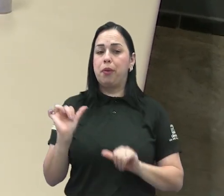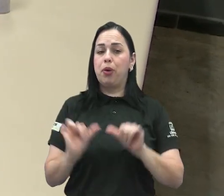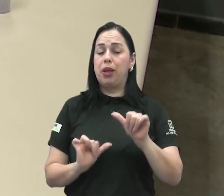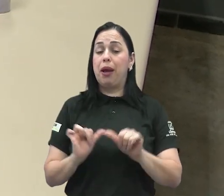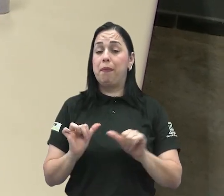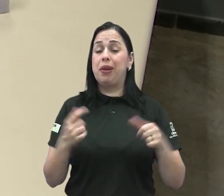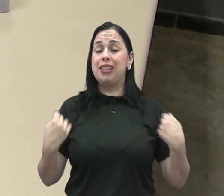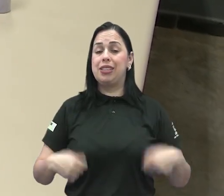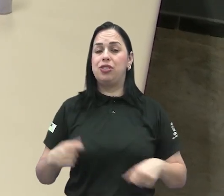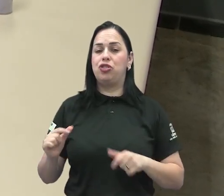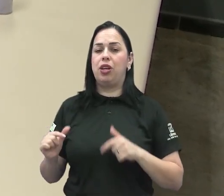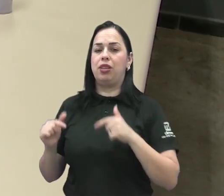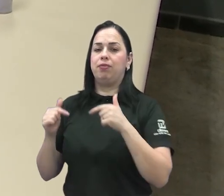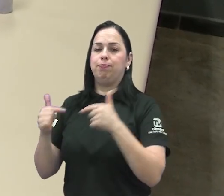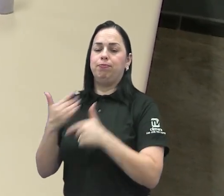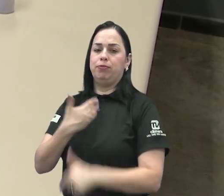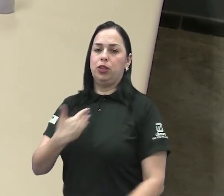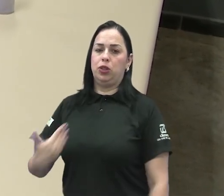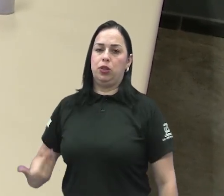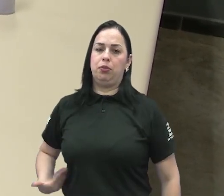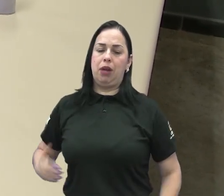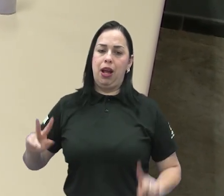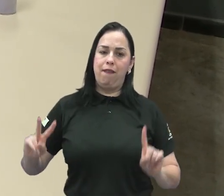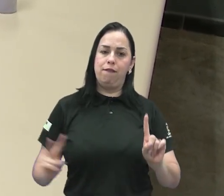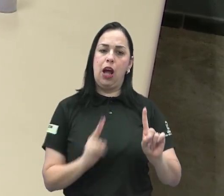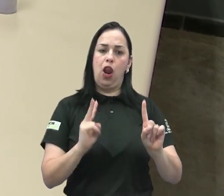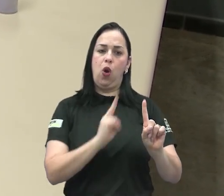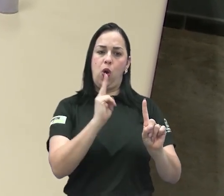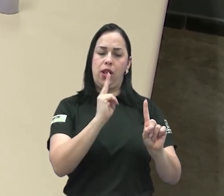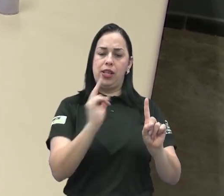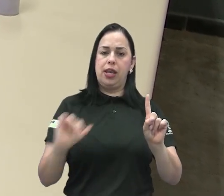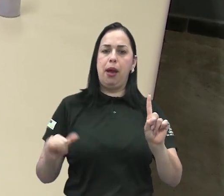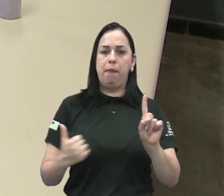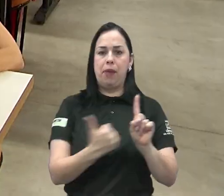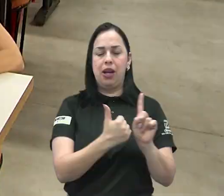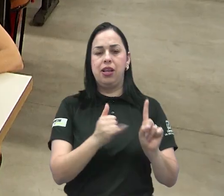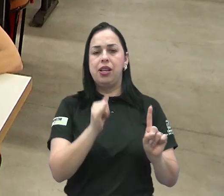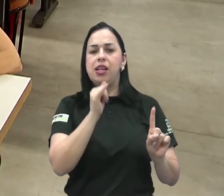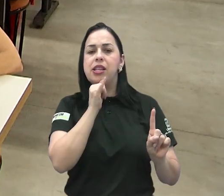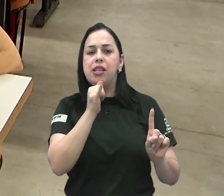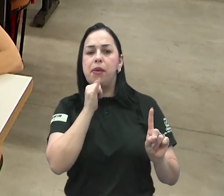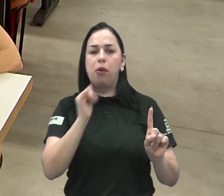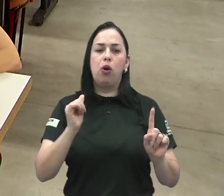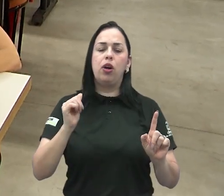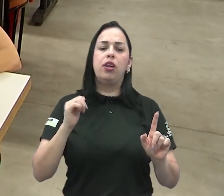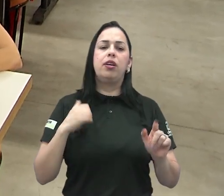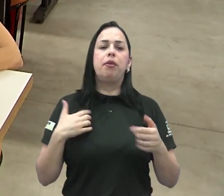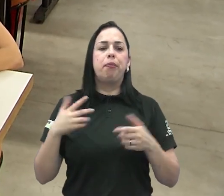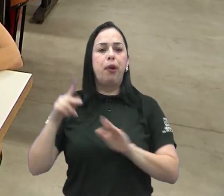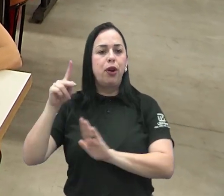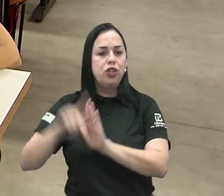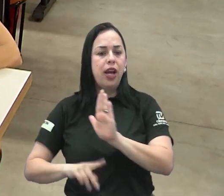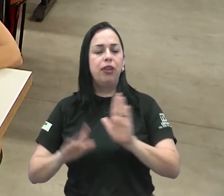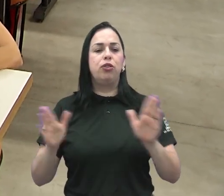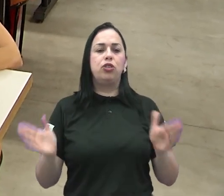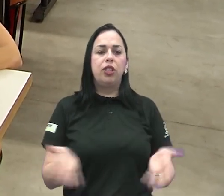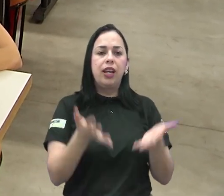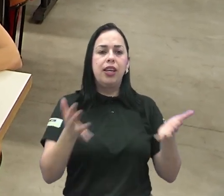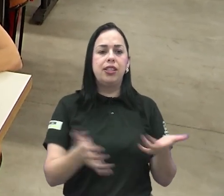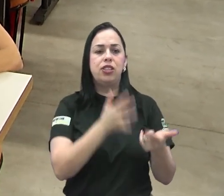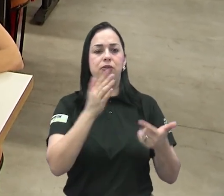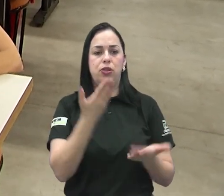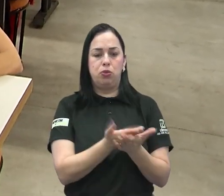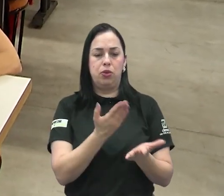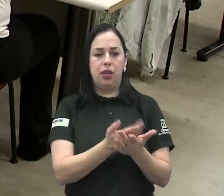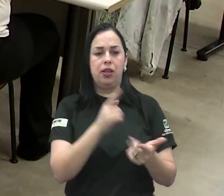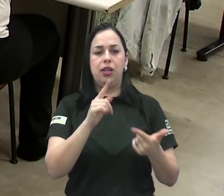quadro, é necessário políticas públicas de valorização e apoio, medidas como bolsas de incentivo, programas